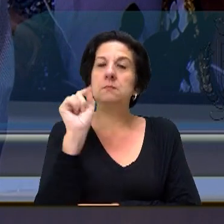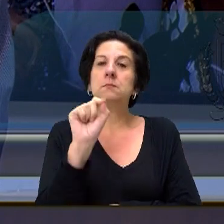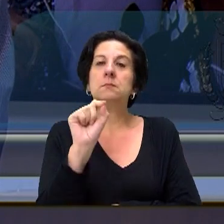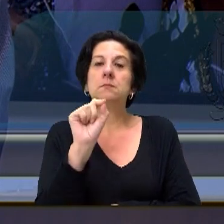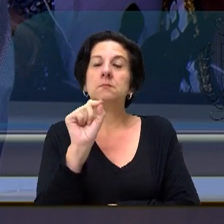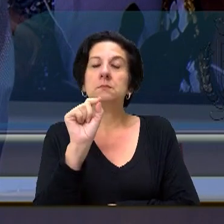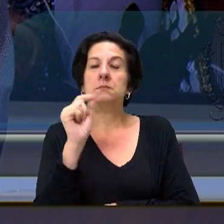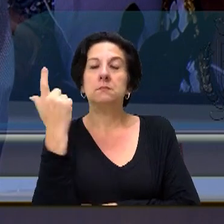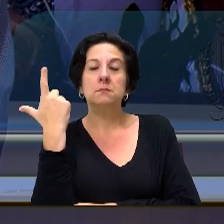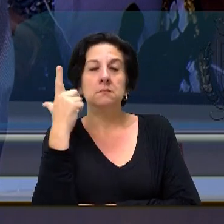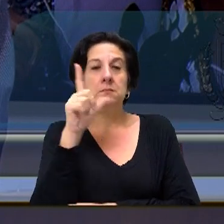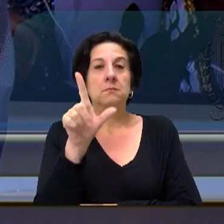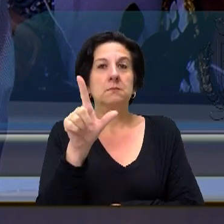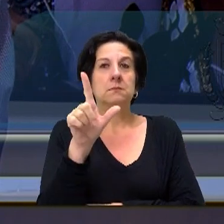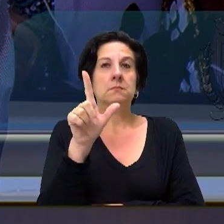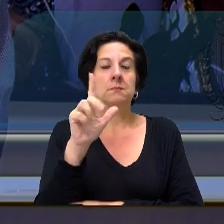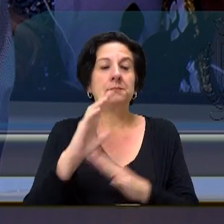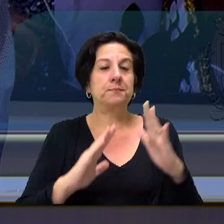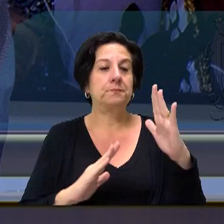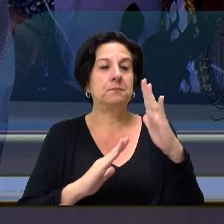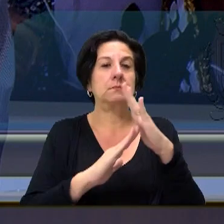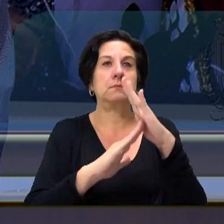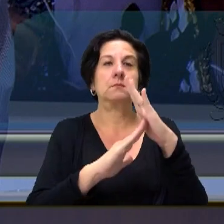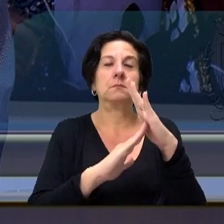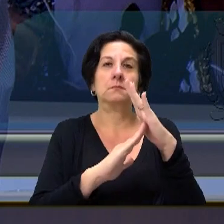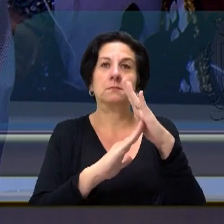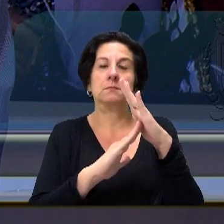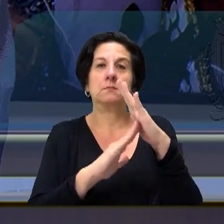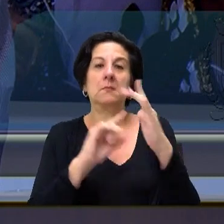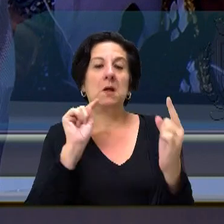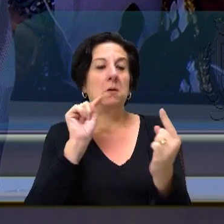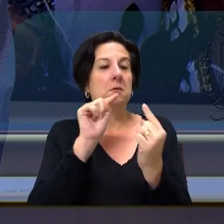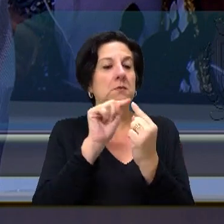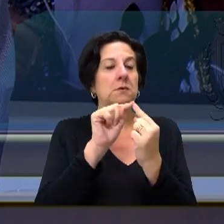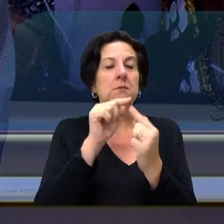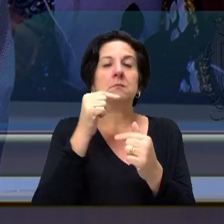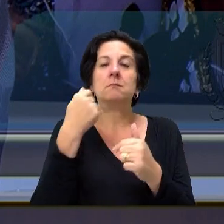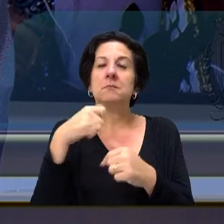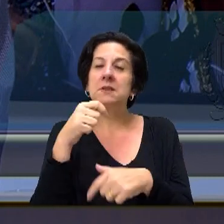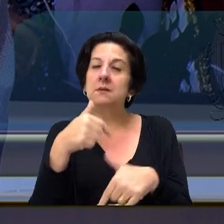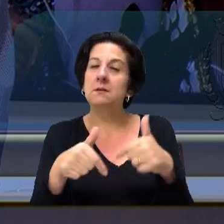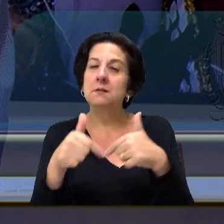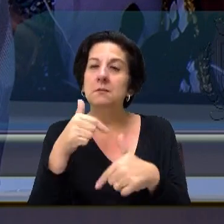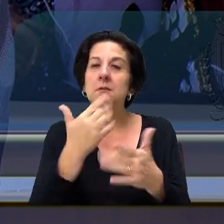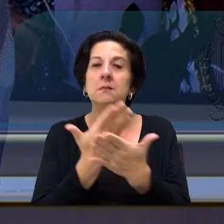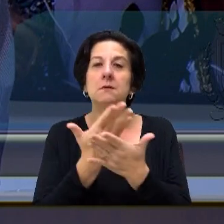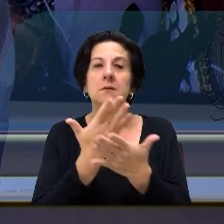para bater uma meta dessa, chegar em uma meta dessa, tem que trabalhar e estudar muito.